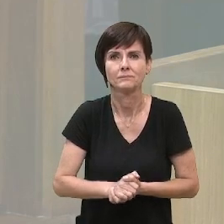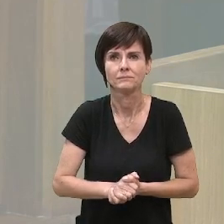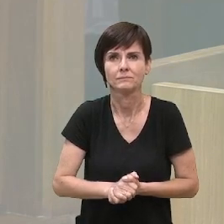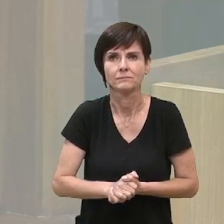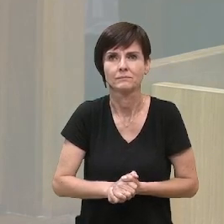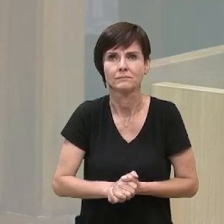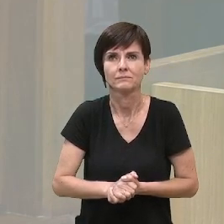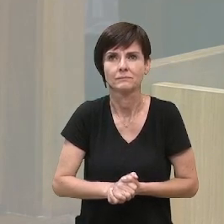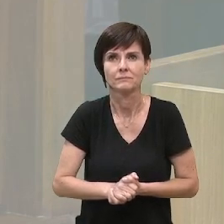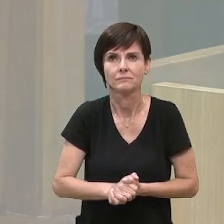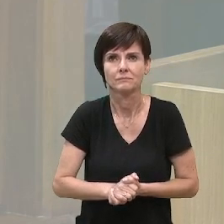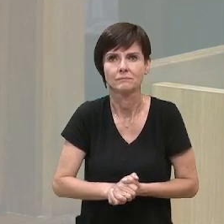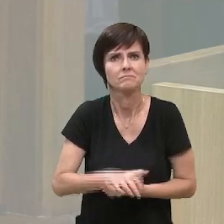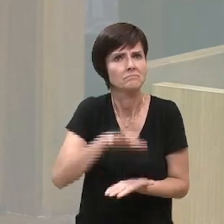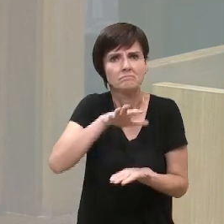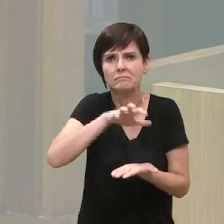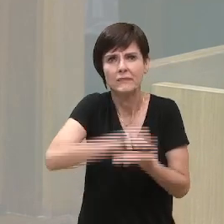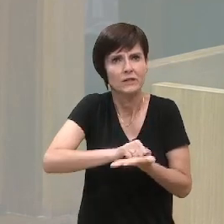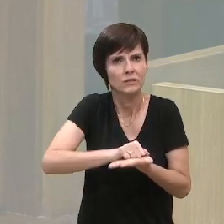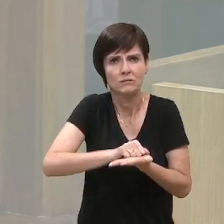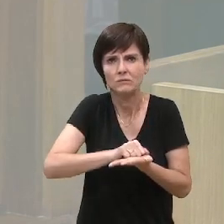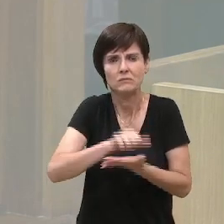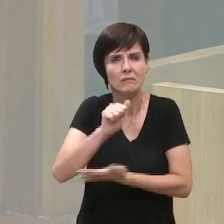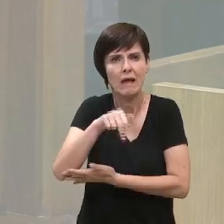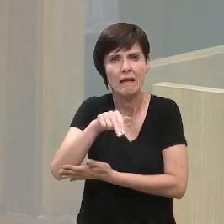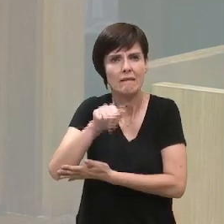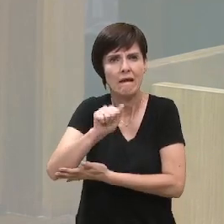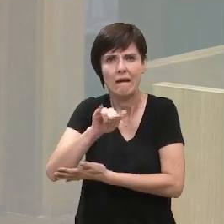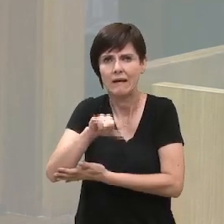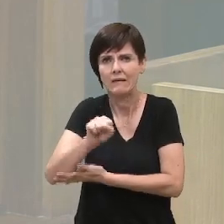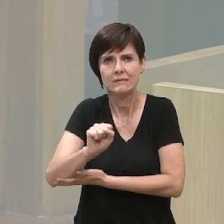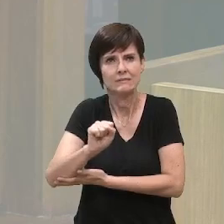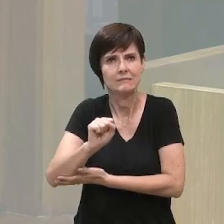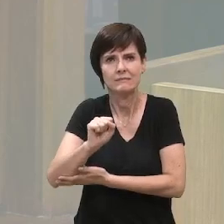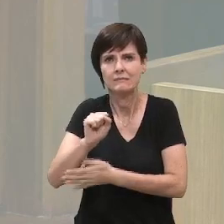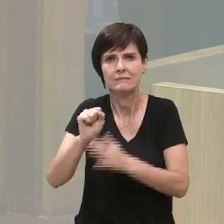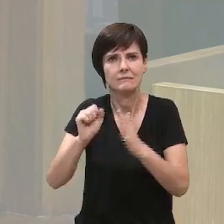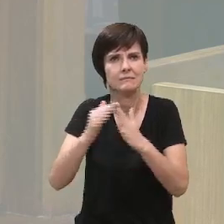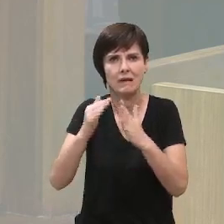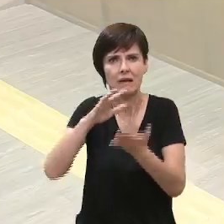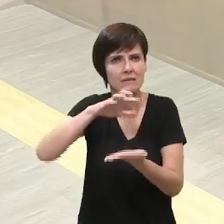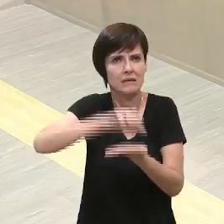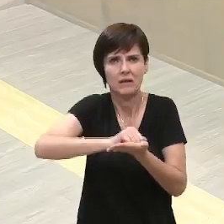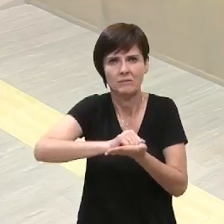Não, está nos anais da casa. Presta atenção quem assistiu à sessão. Obrigado, vereador.